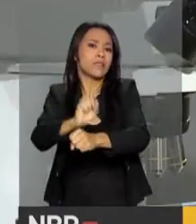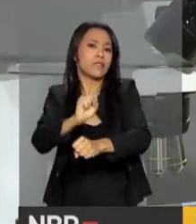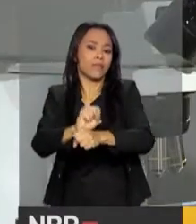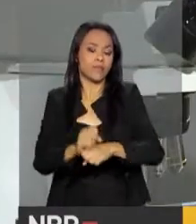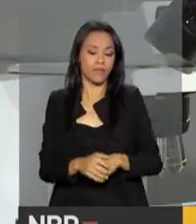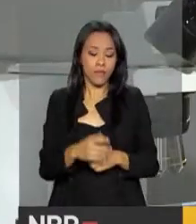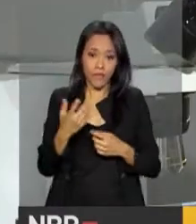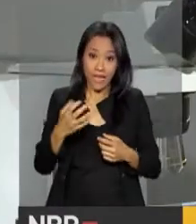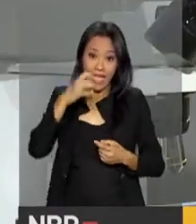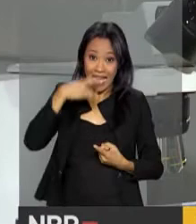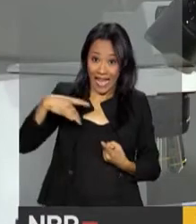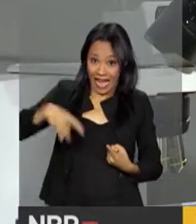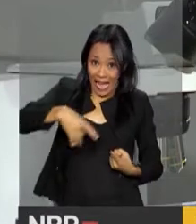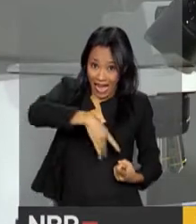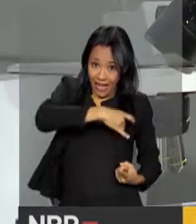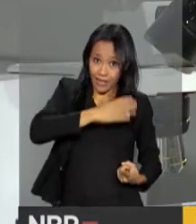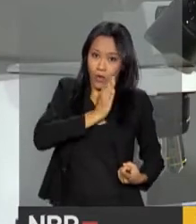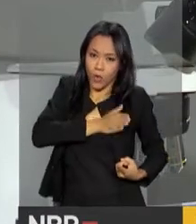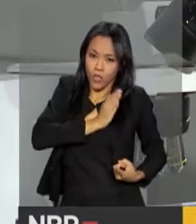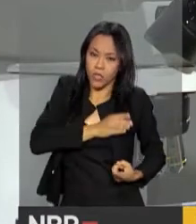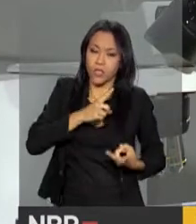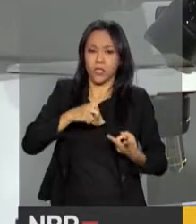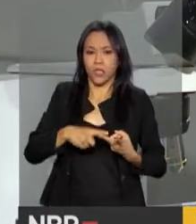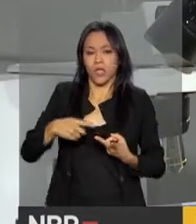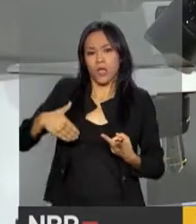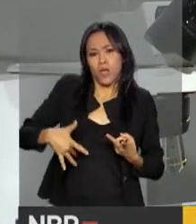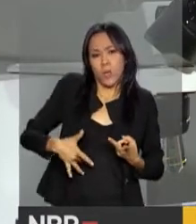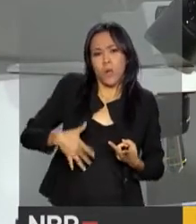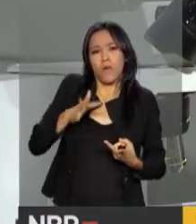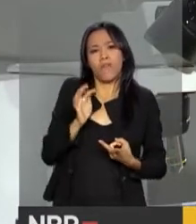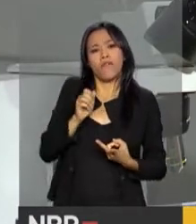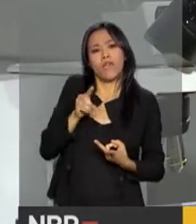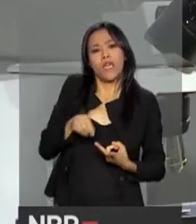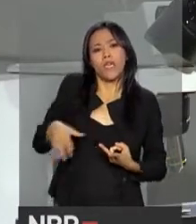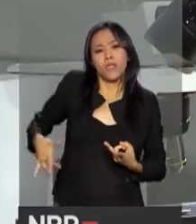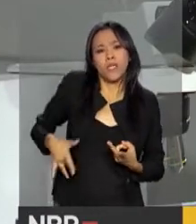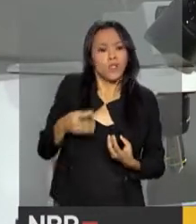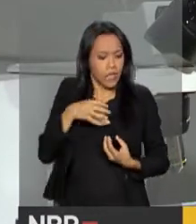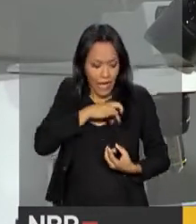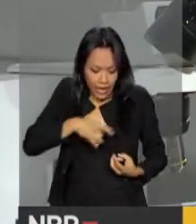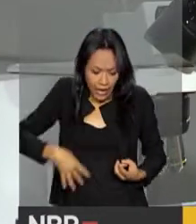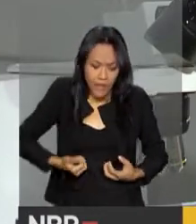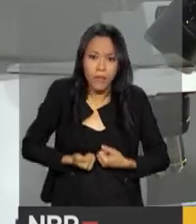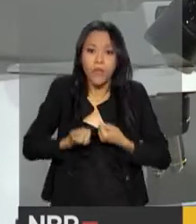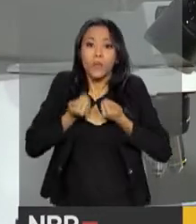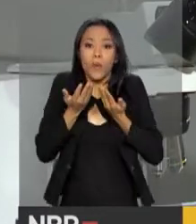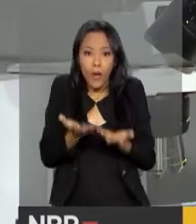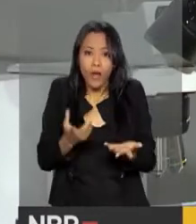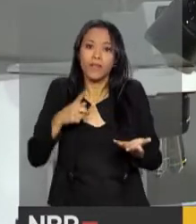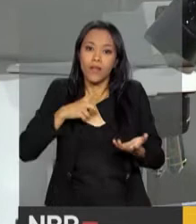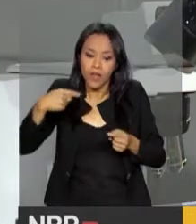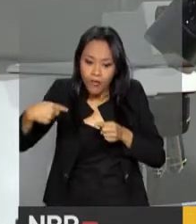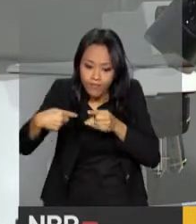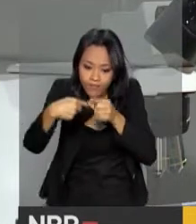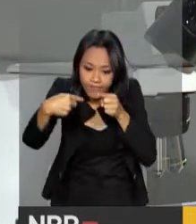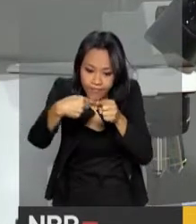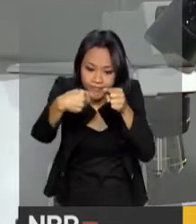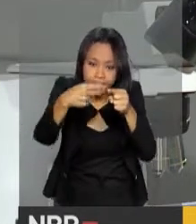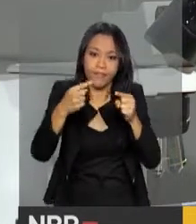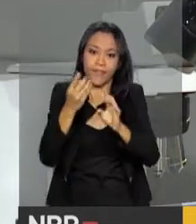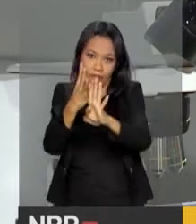cada órgão e tecido tem a sua característica vamos dizer assim para atendimento aos pacientes estão na fila